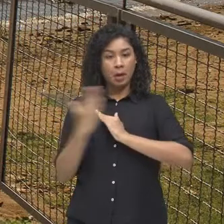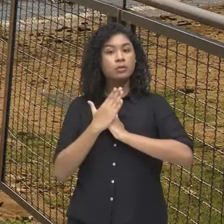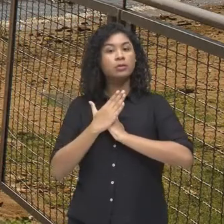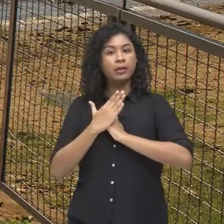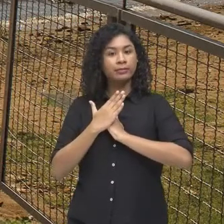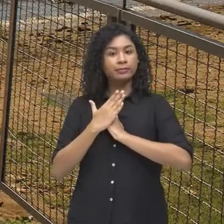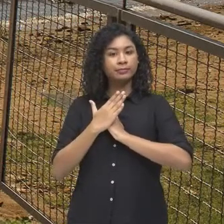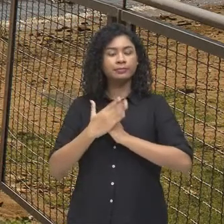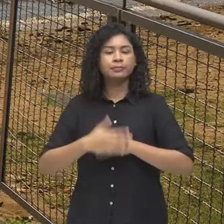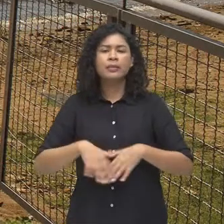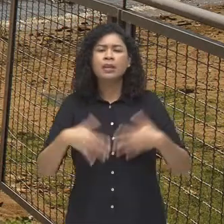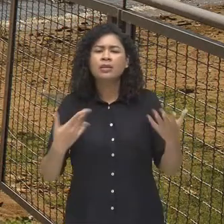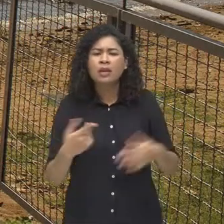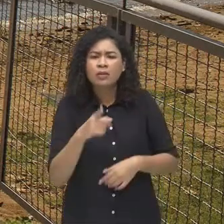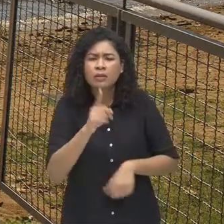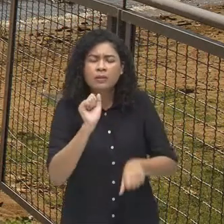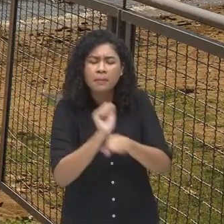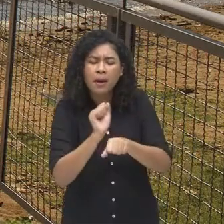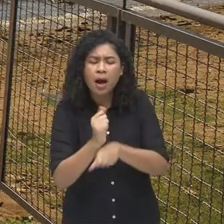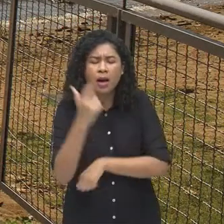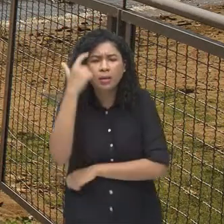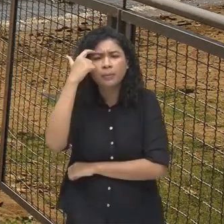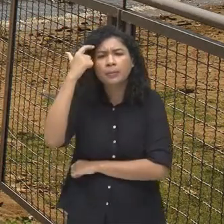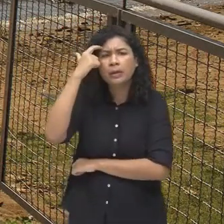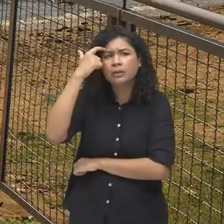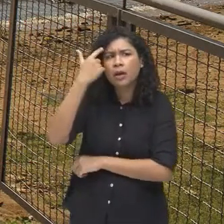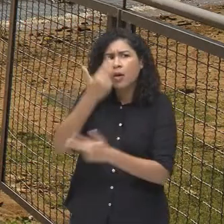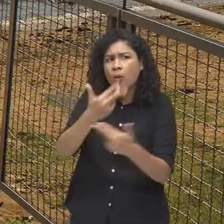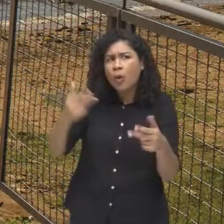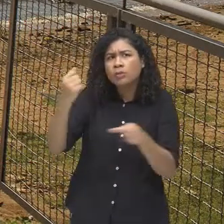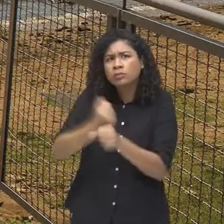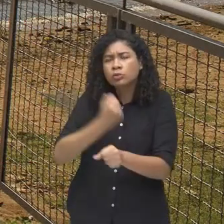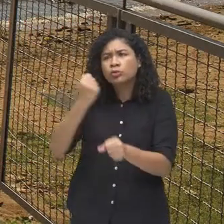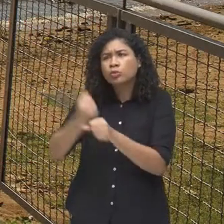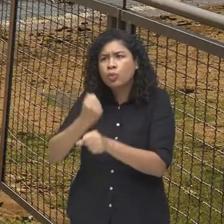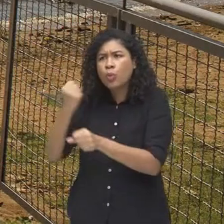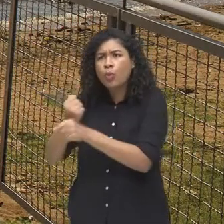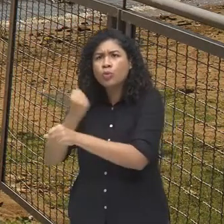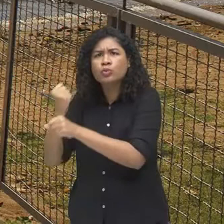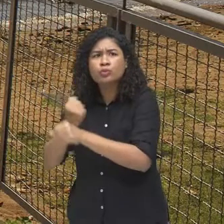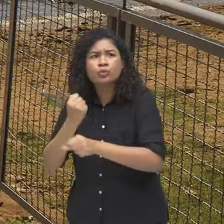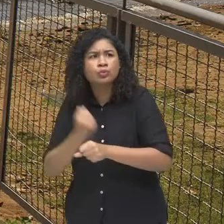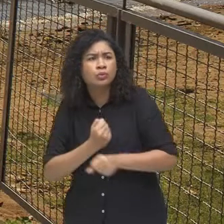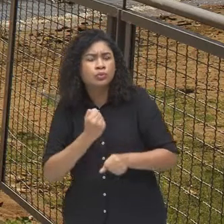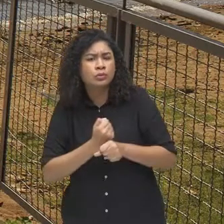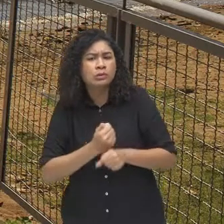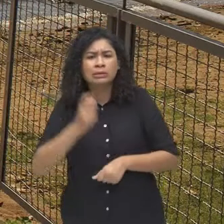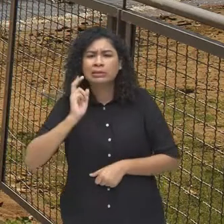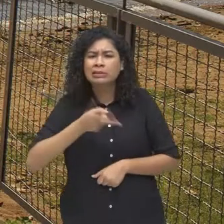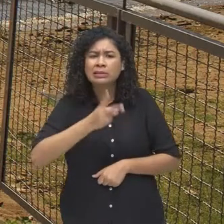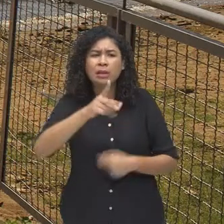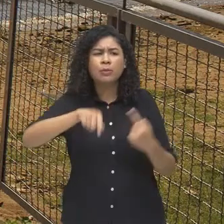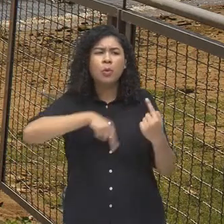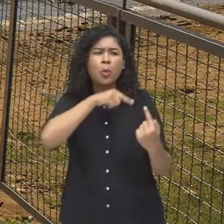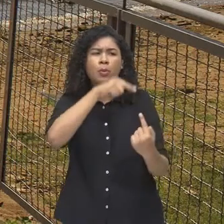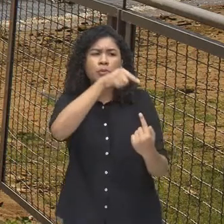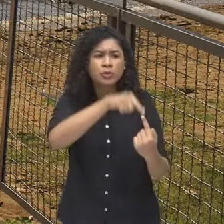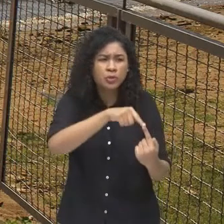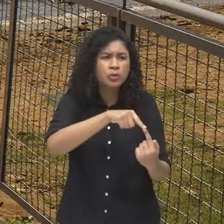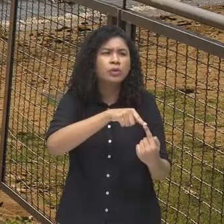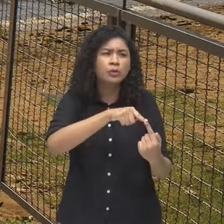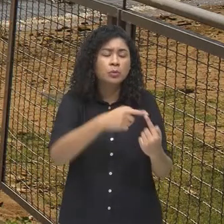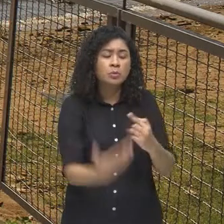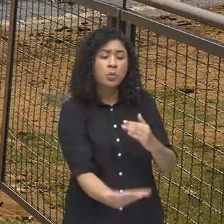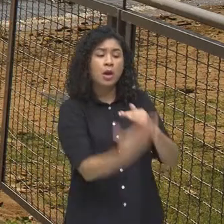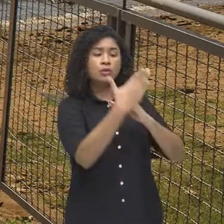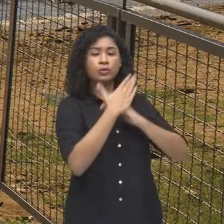pensar quantas coisas nós construímos e que nós construímos sempre com o intuito de suprir uma